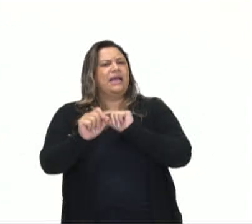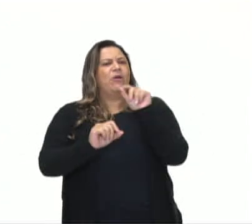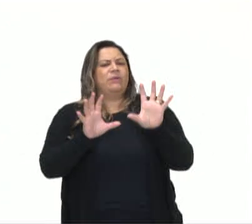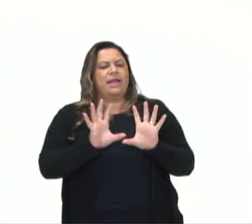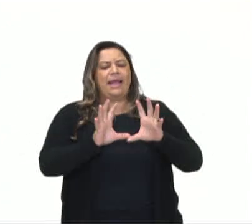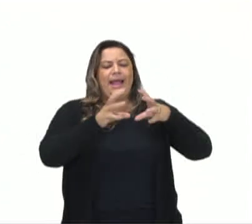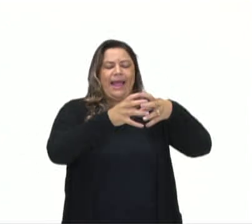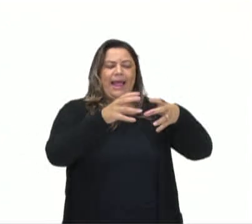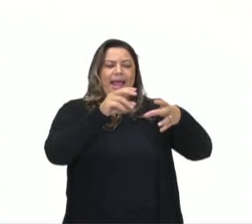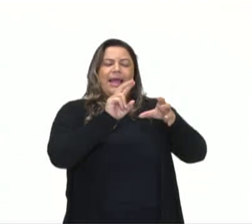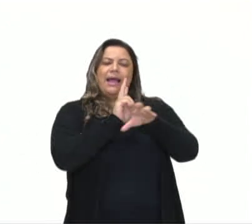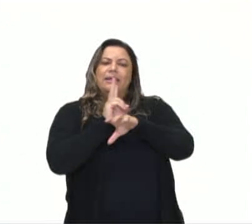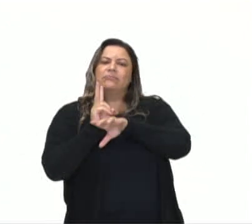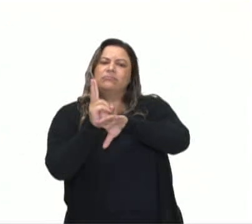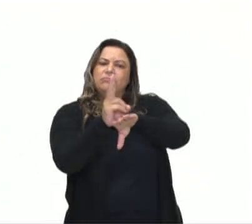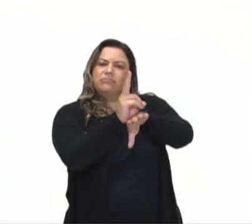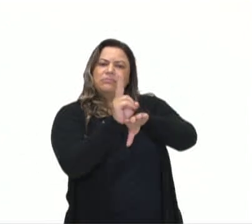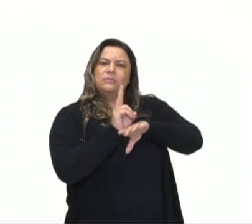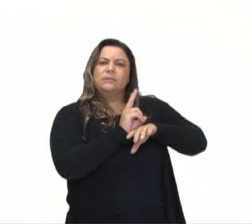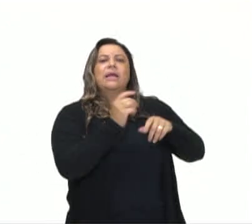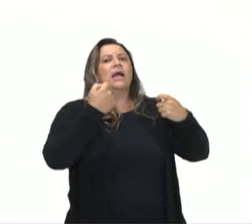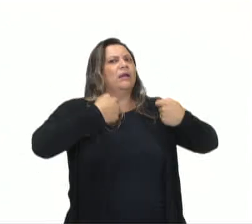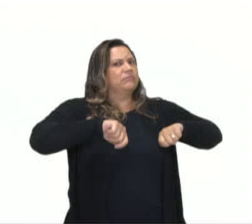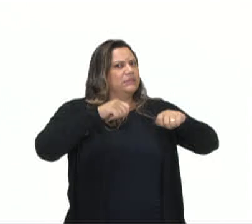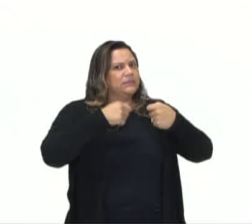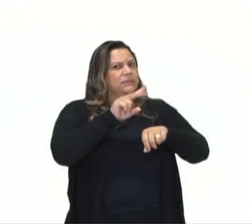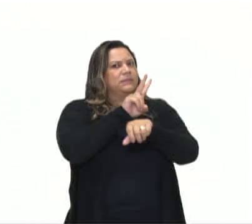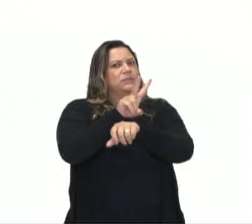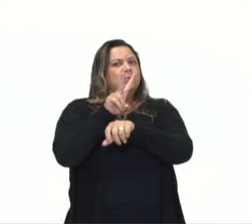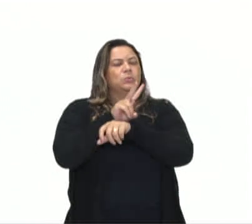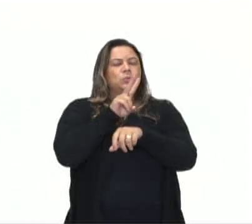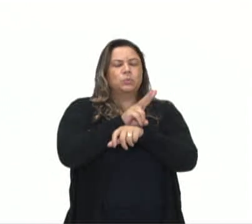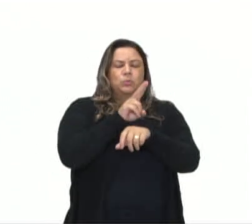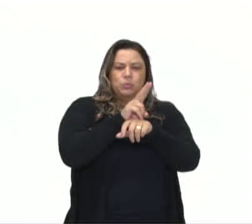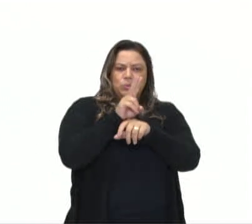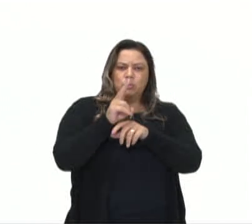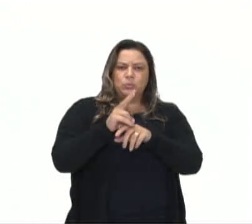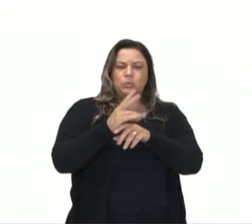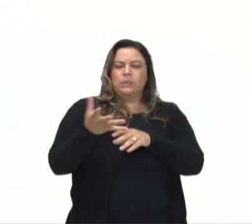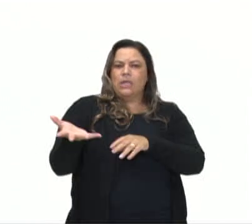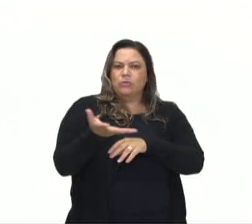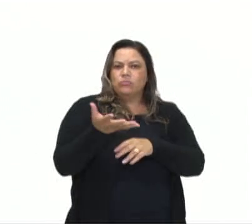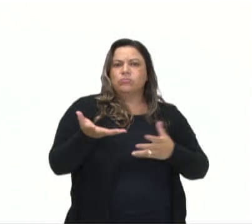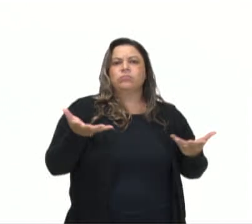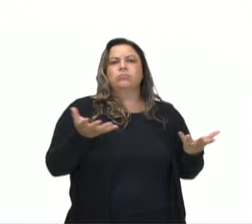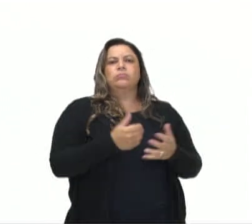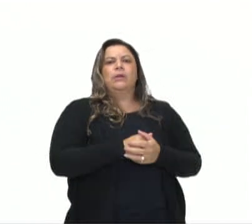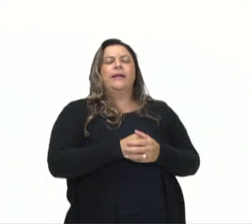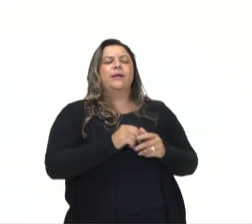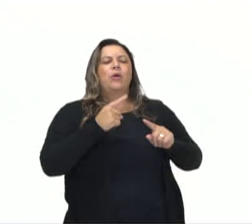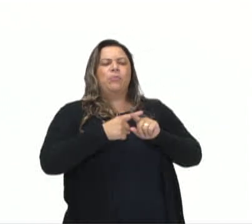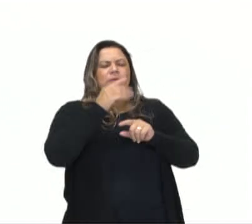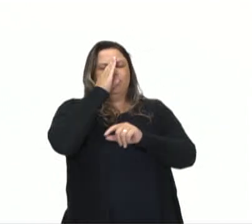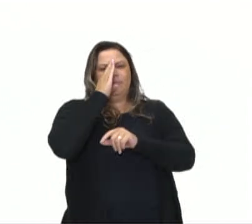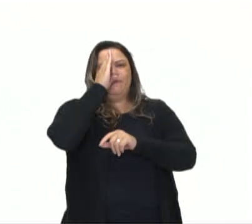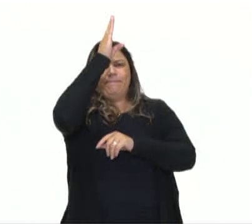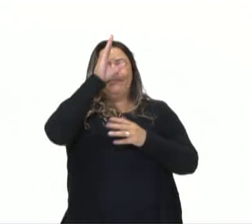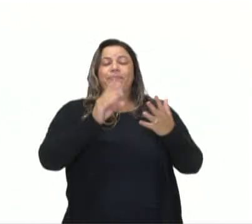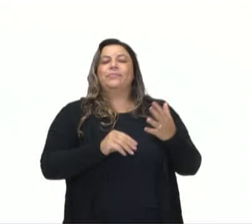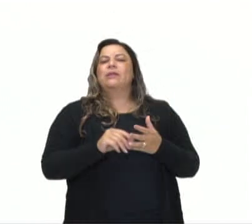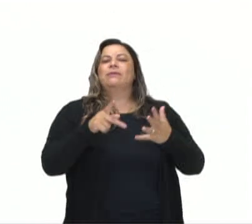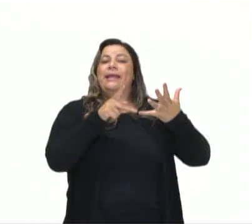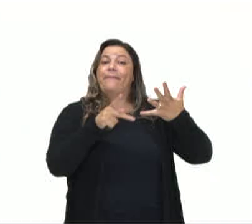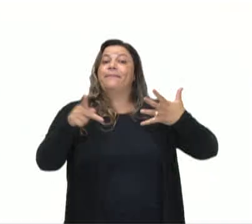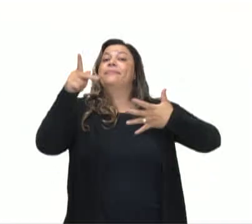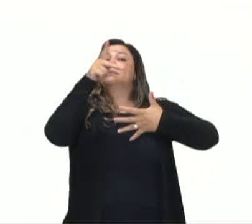são, portanto, locais que necessitam de uma atenção urgente, sendo consideradas prioritárias no programa de